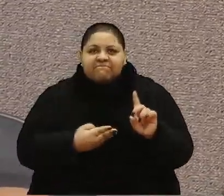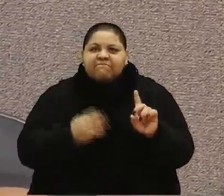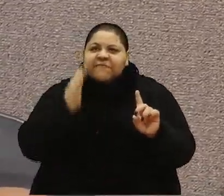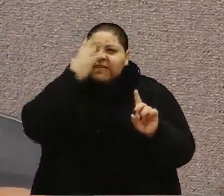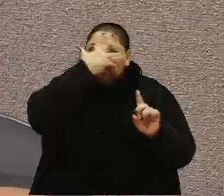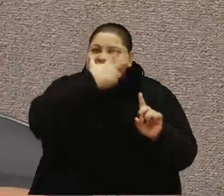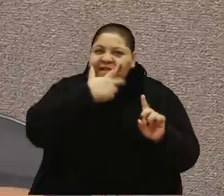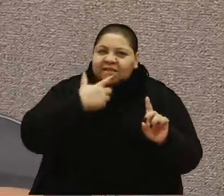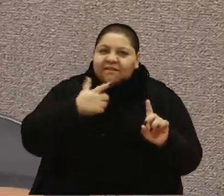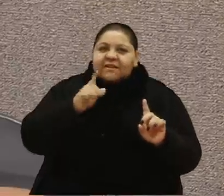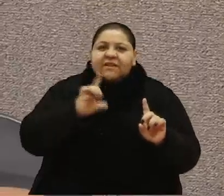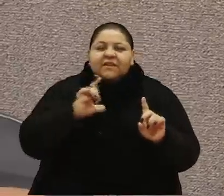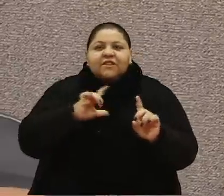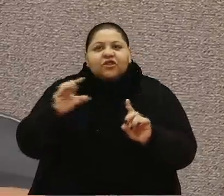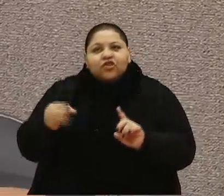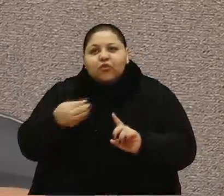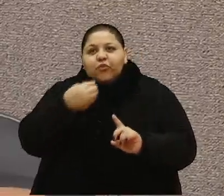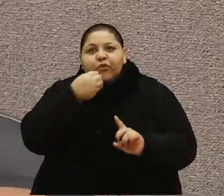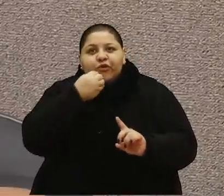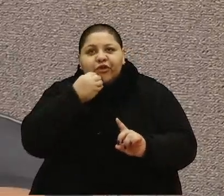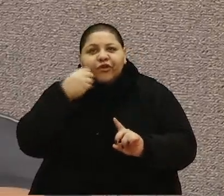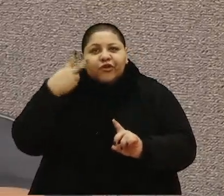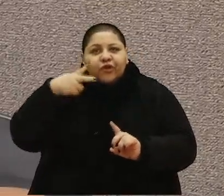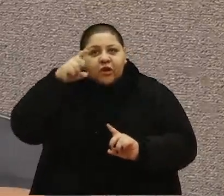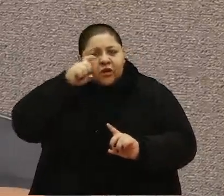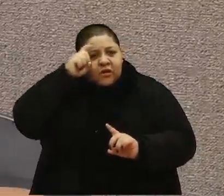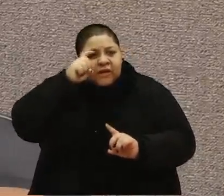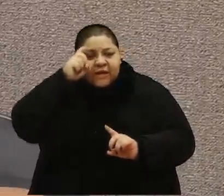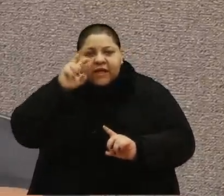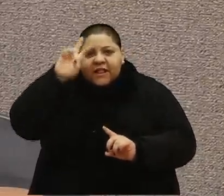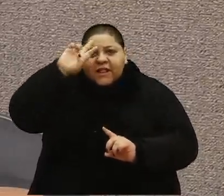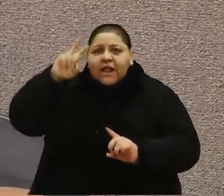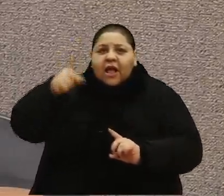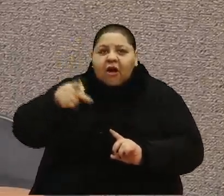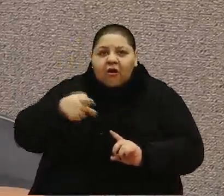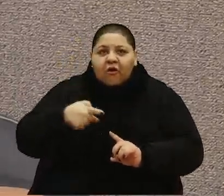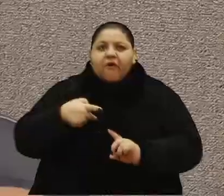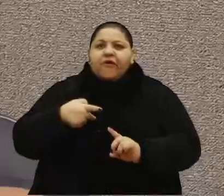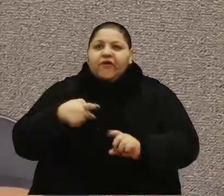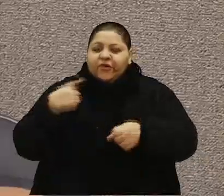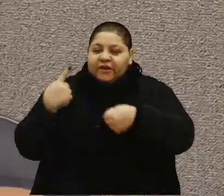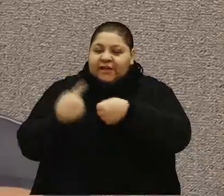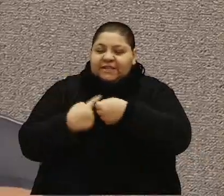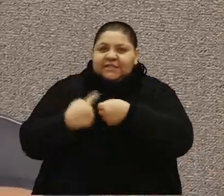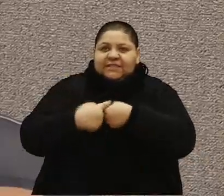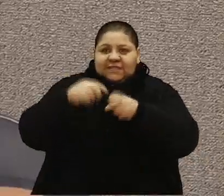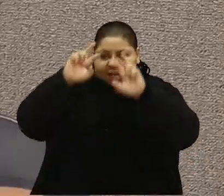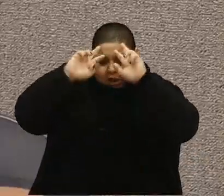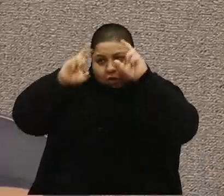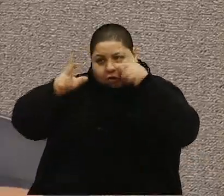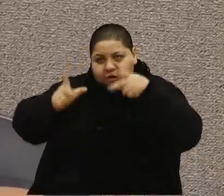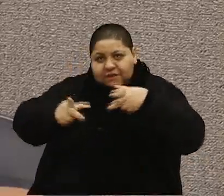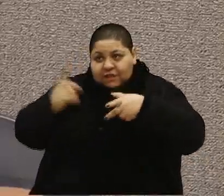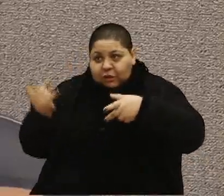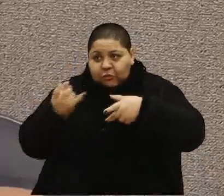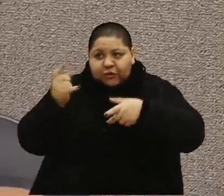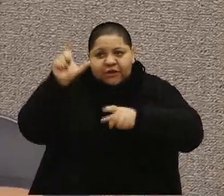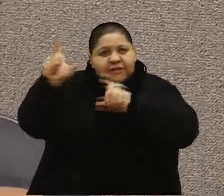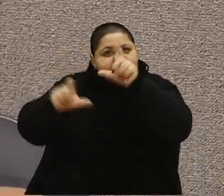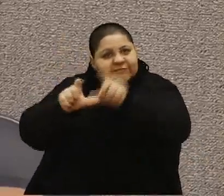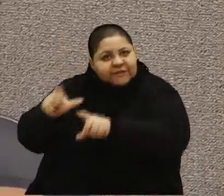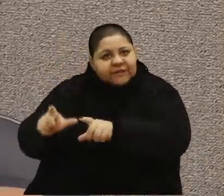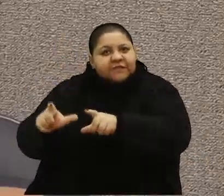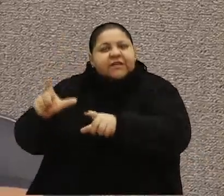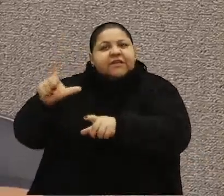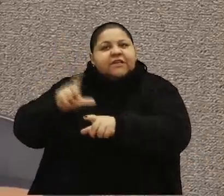linda, né? Quando a gente tem a oportunidade, vereador Bizzi, de reconhecer, a cidade reconhecer pessoas que tiveram uma trajetória